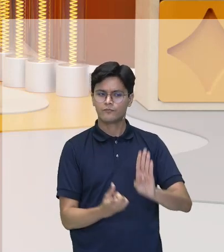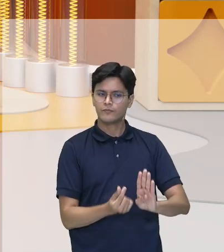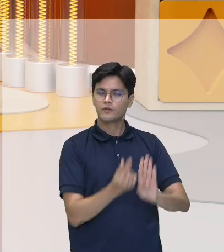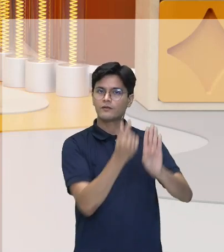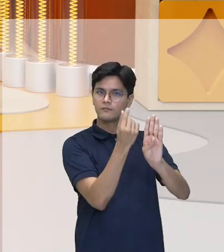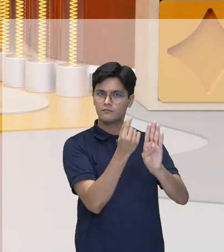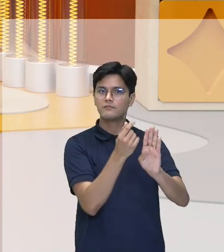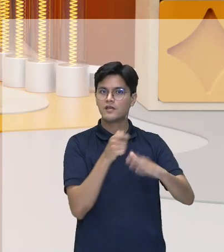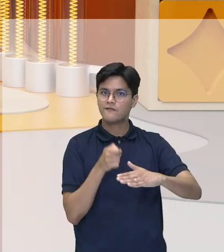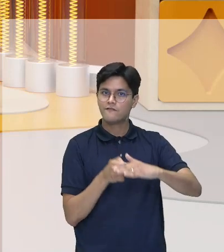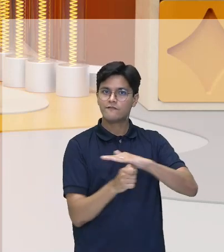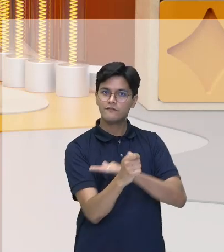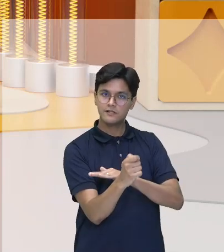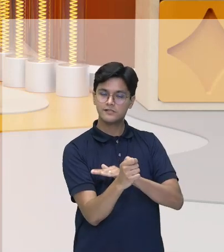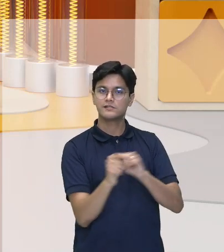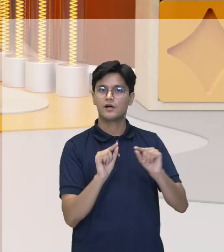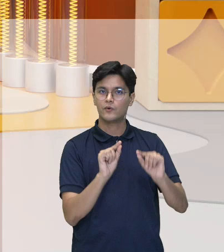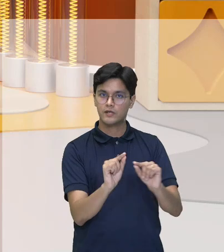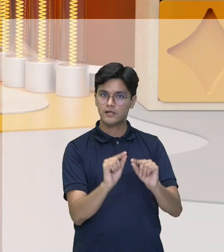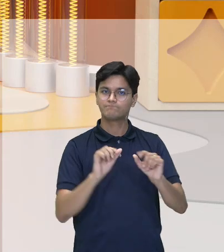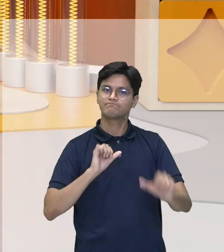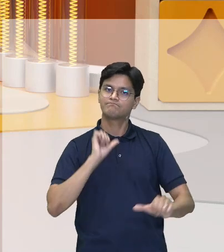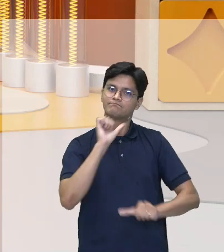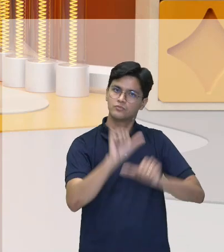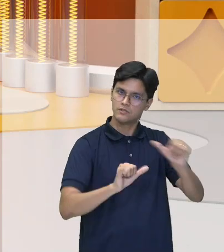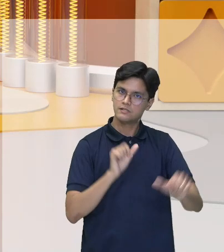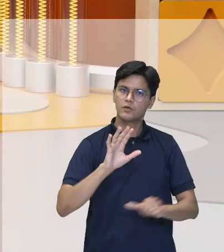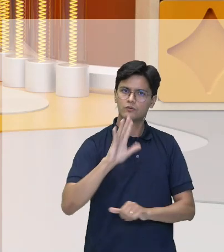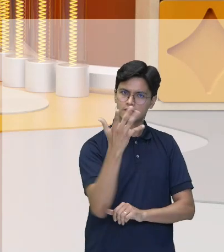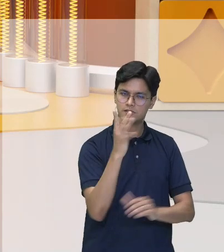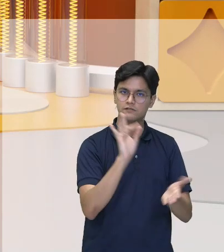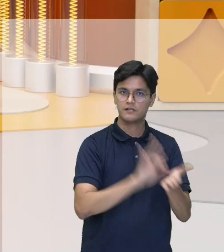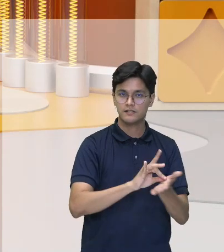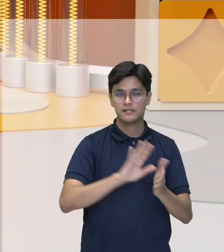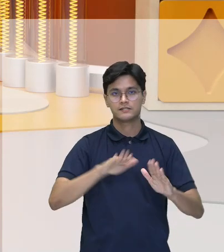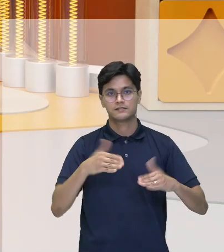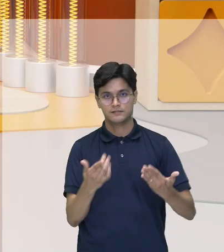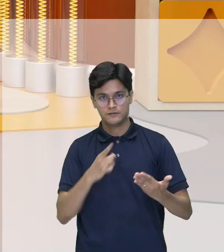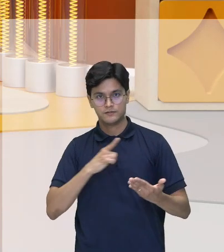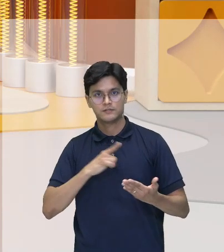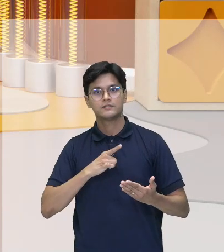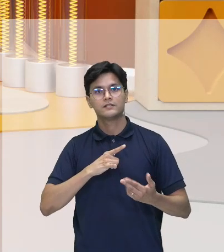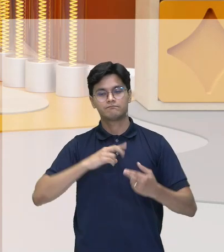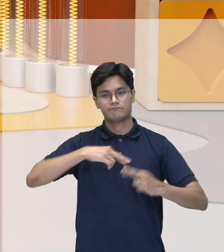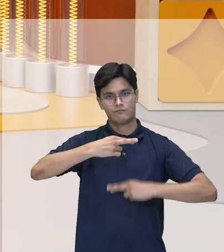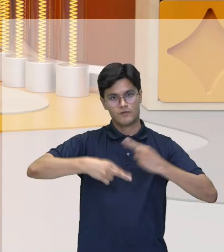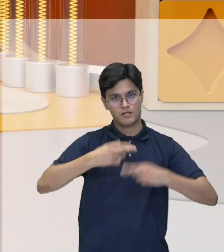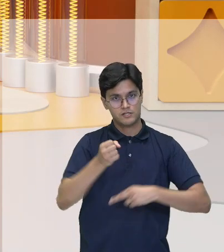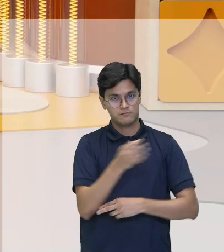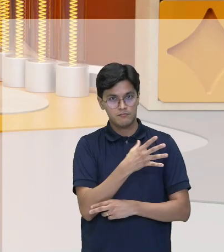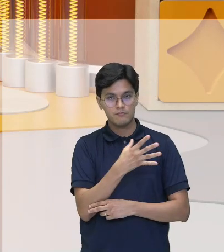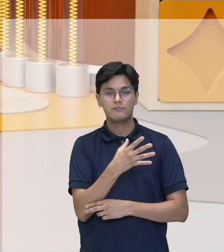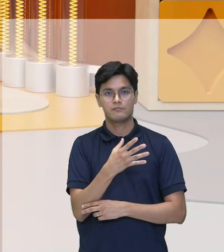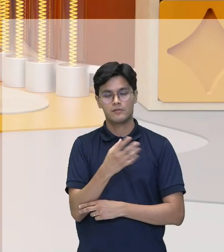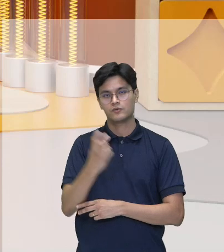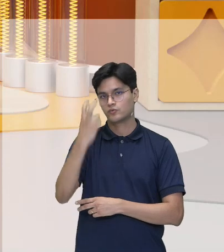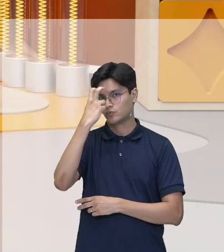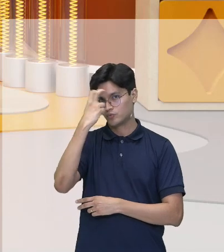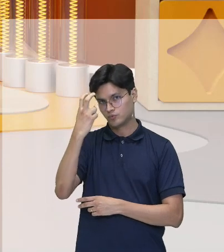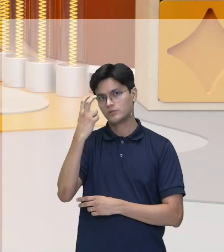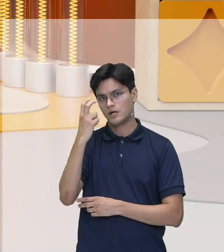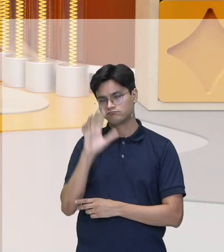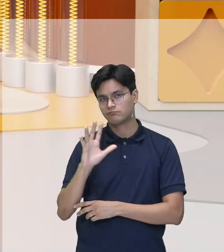desse período é o surgimento de uma nova classe social, a burguesia. Então, o